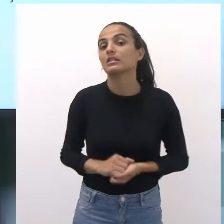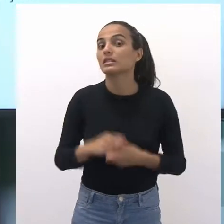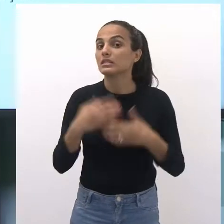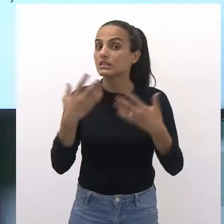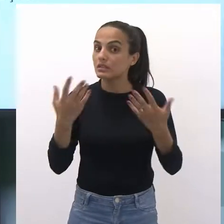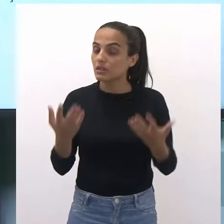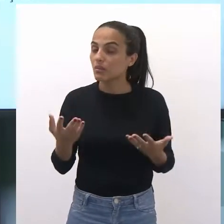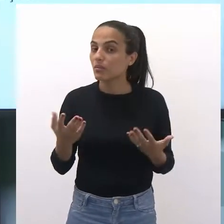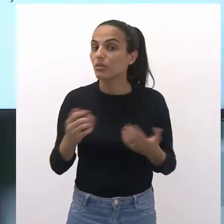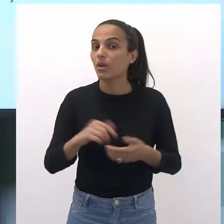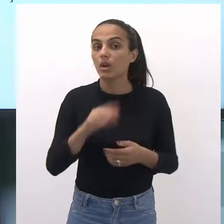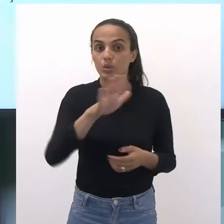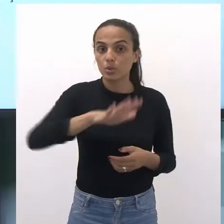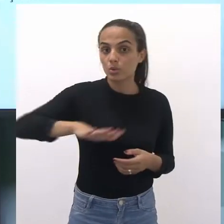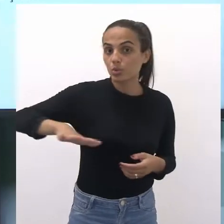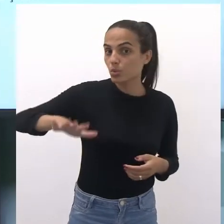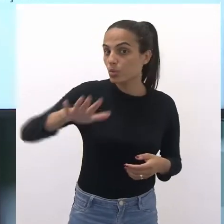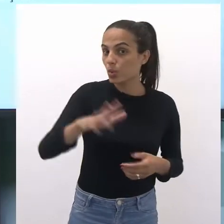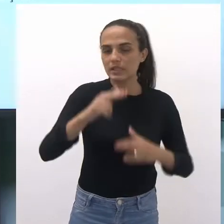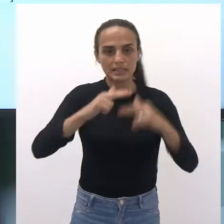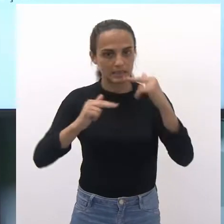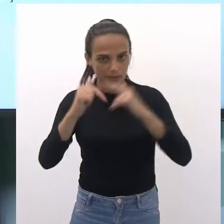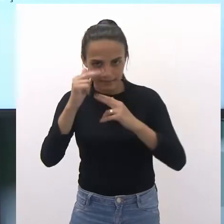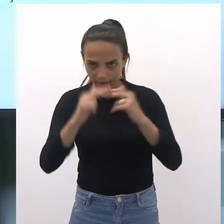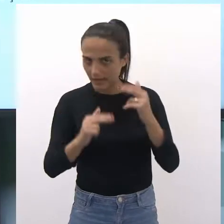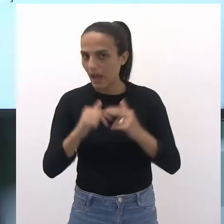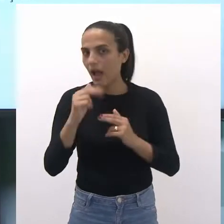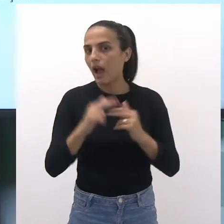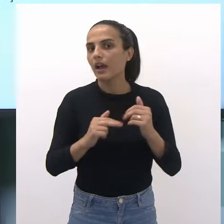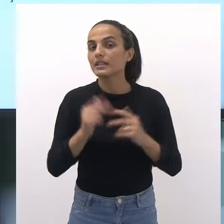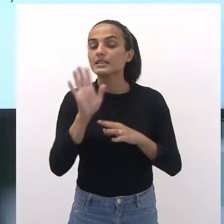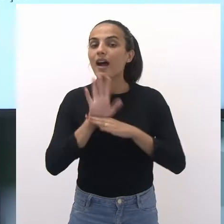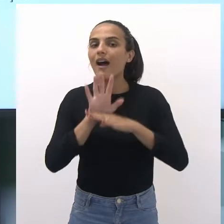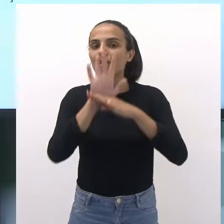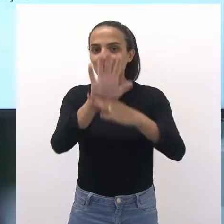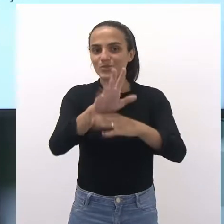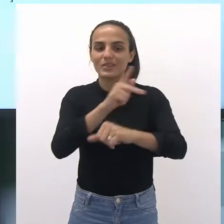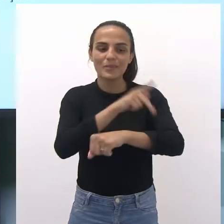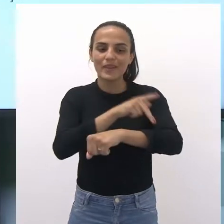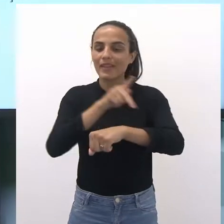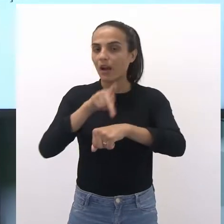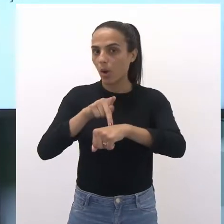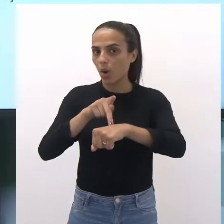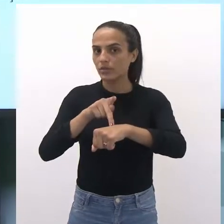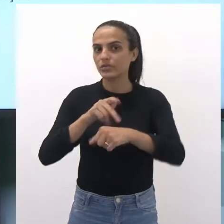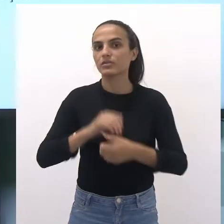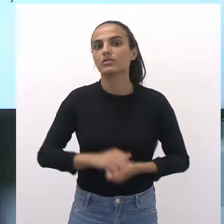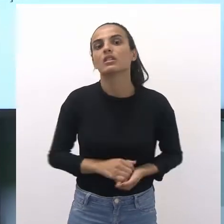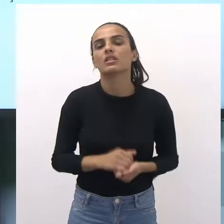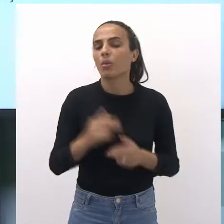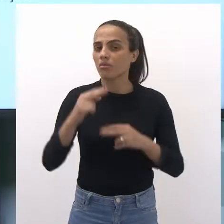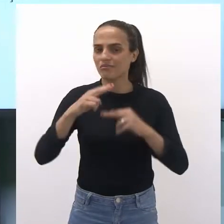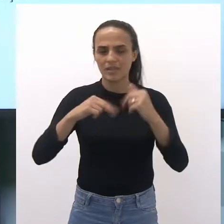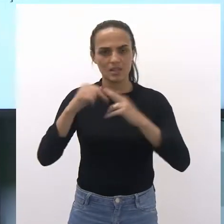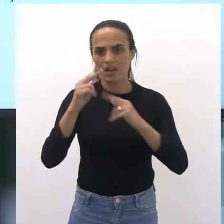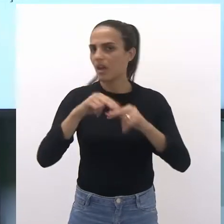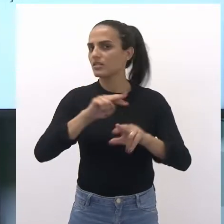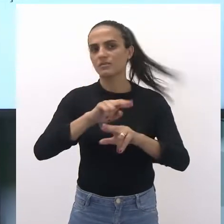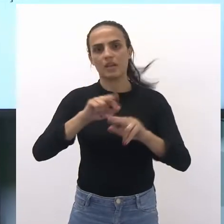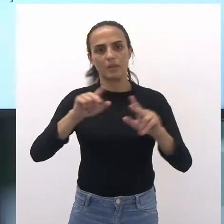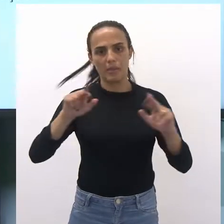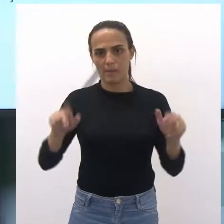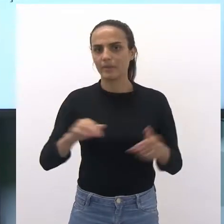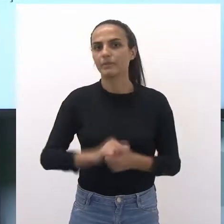fazer com que todo esse recurso tenha uma finalidade pedagógica. Então, esses recursos são variados. No geral,